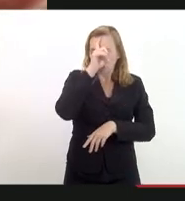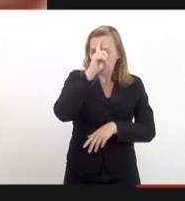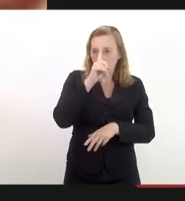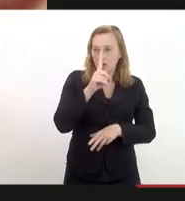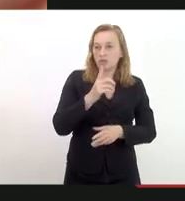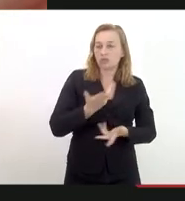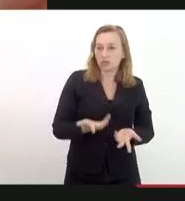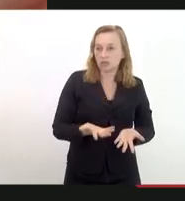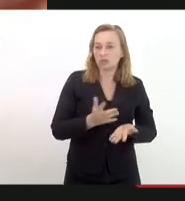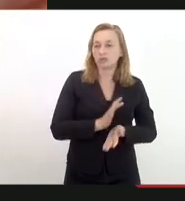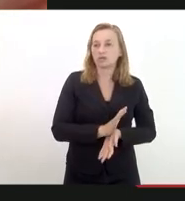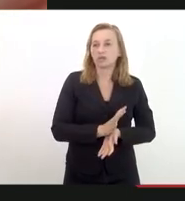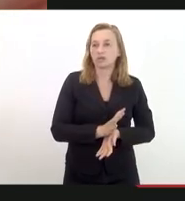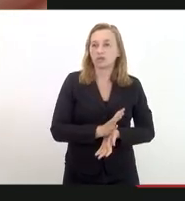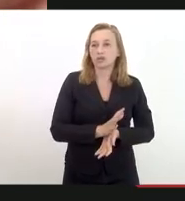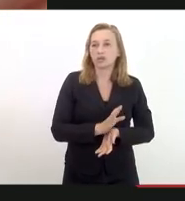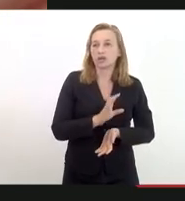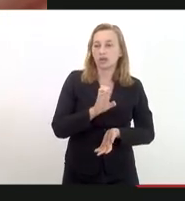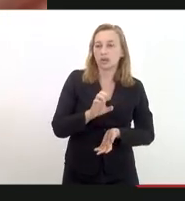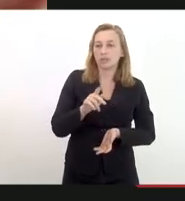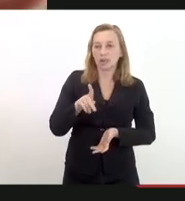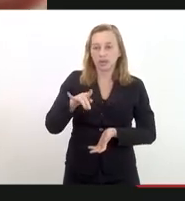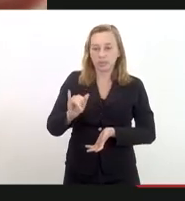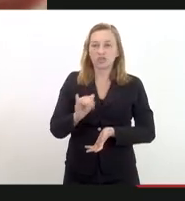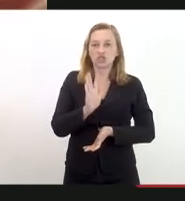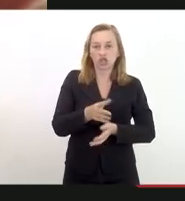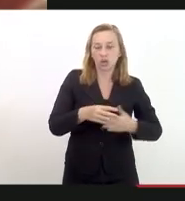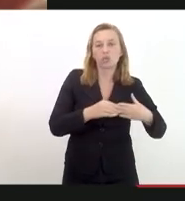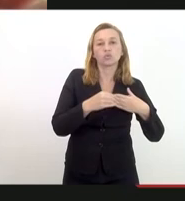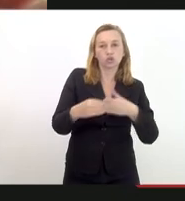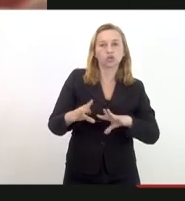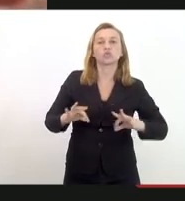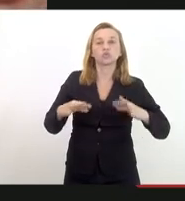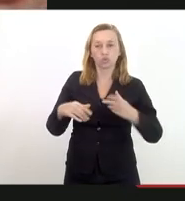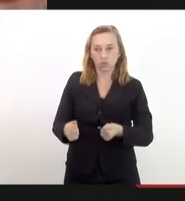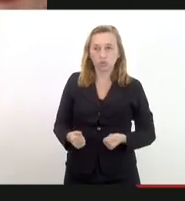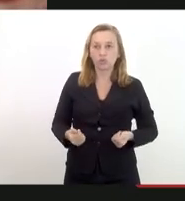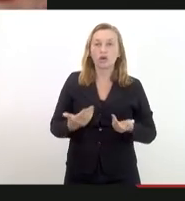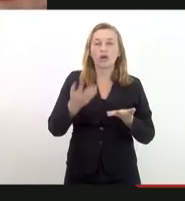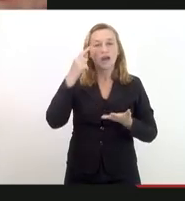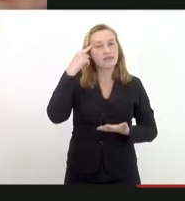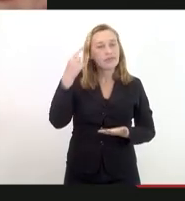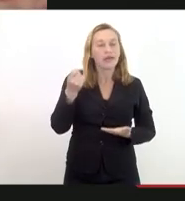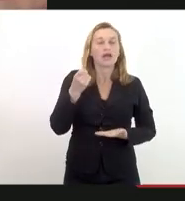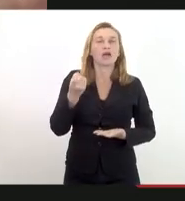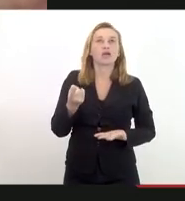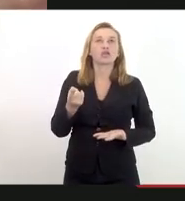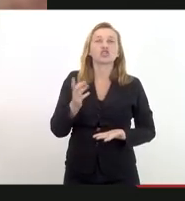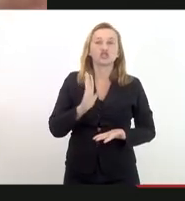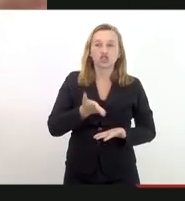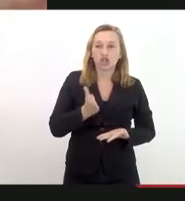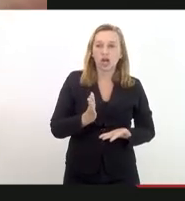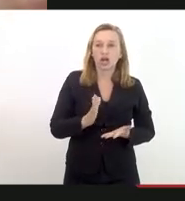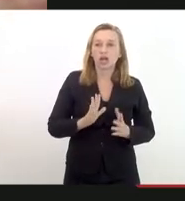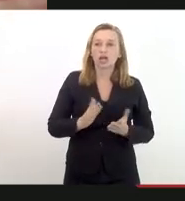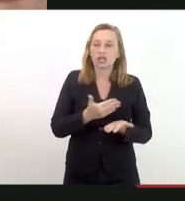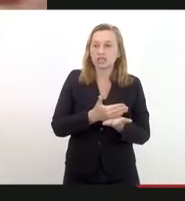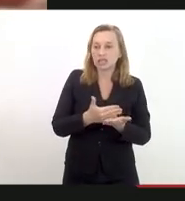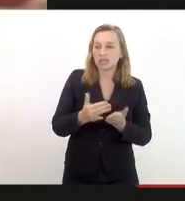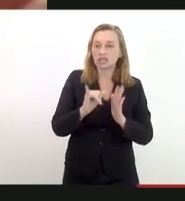o encaminhamento do ETAP já foi conduzido. A ideia é que a gente já lance o